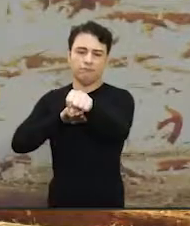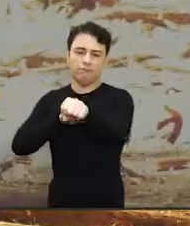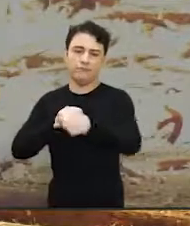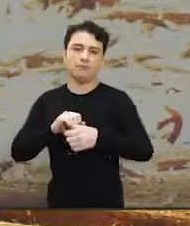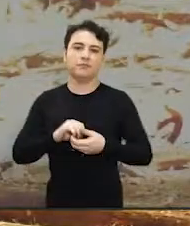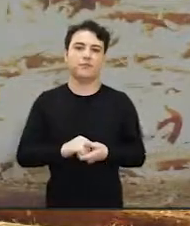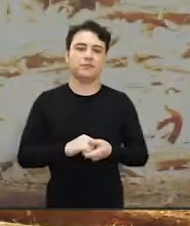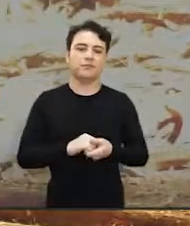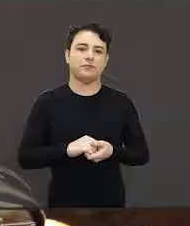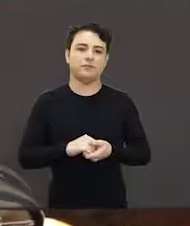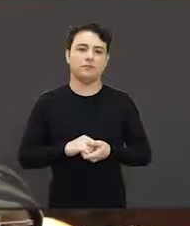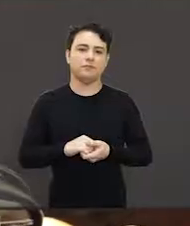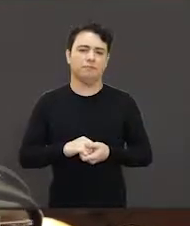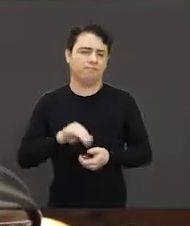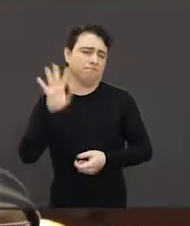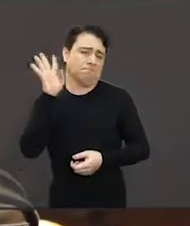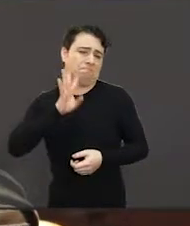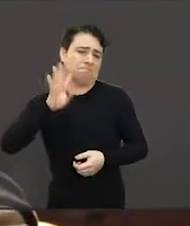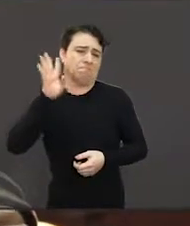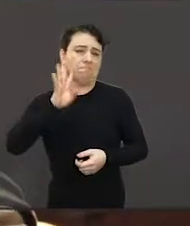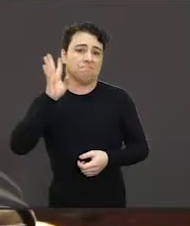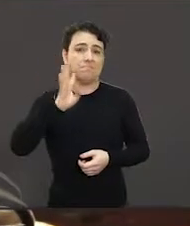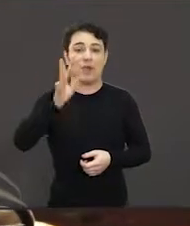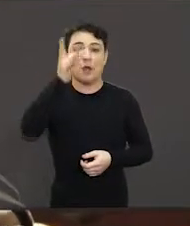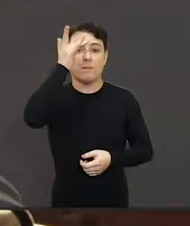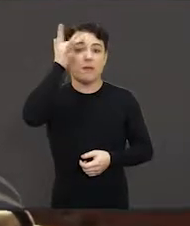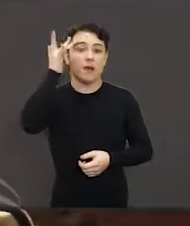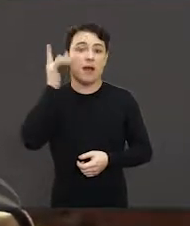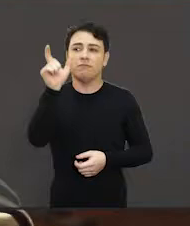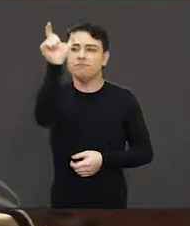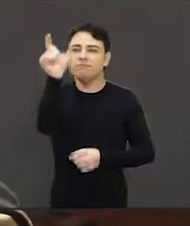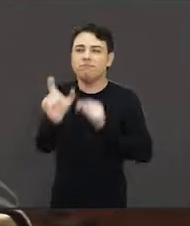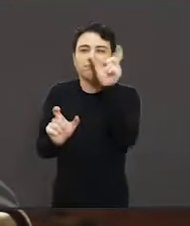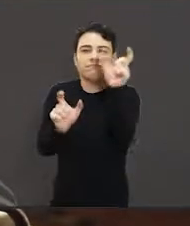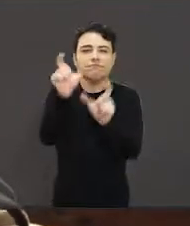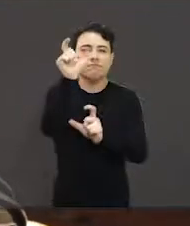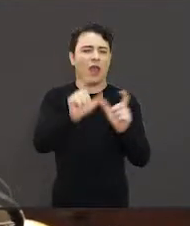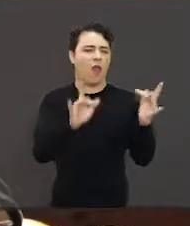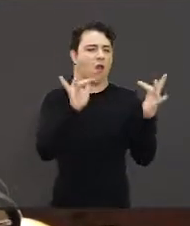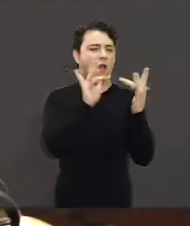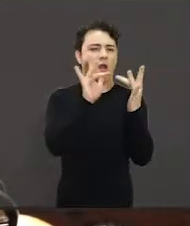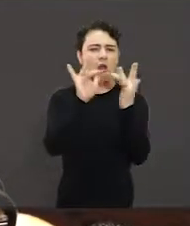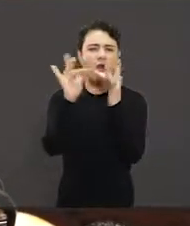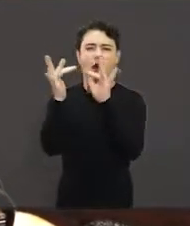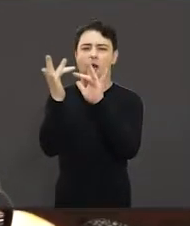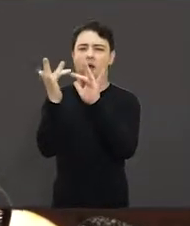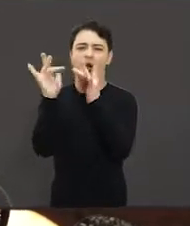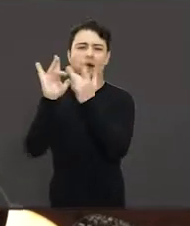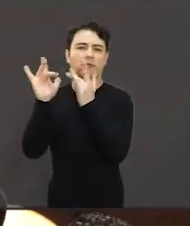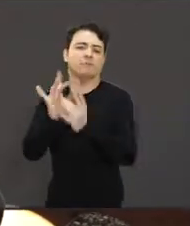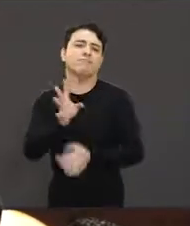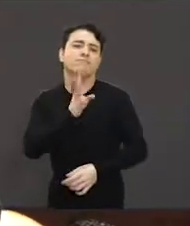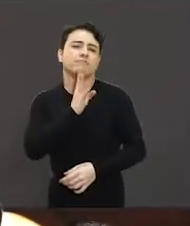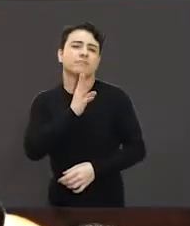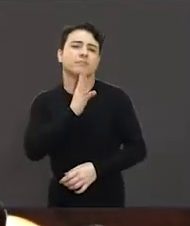formei. Foi muito importante isso para mim, que me colocou também em contato com grandes músicos,